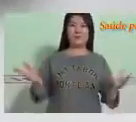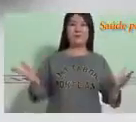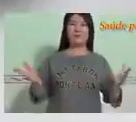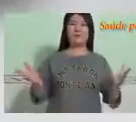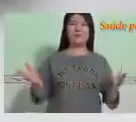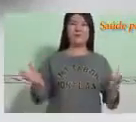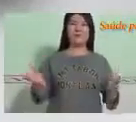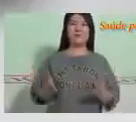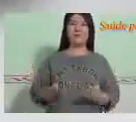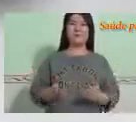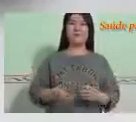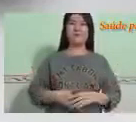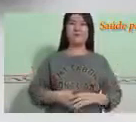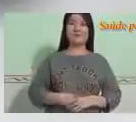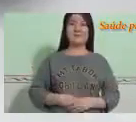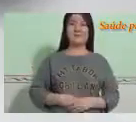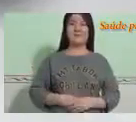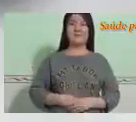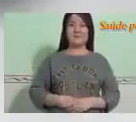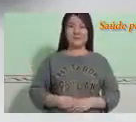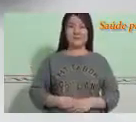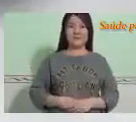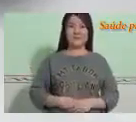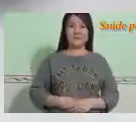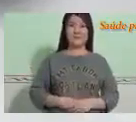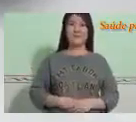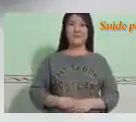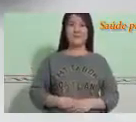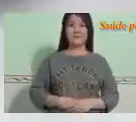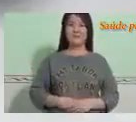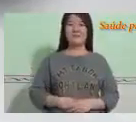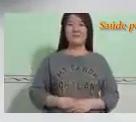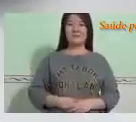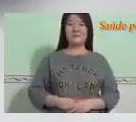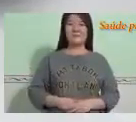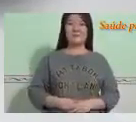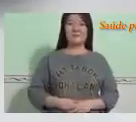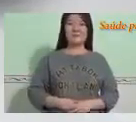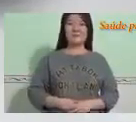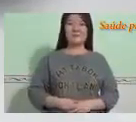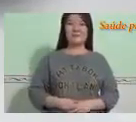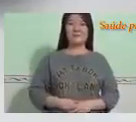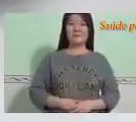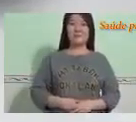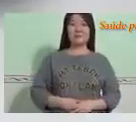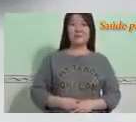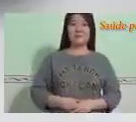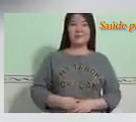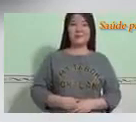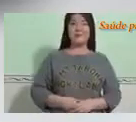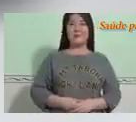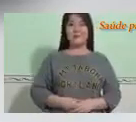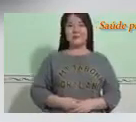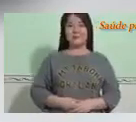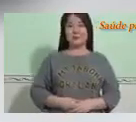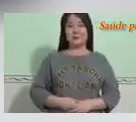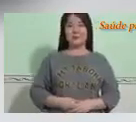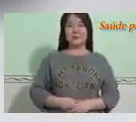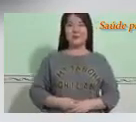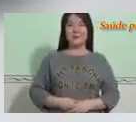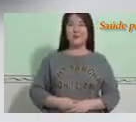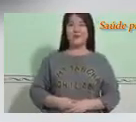nasofaringe, que é analisada em laboratório, administrado o oseltamivir como objetivo de evitar a progressão da